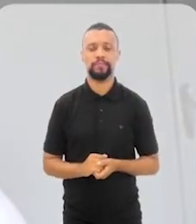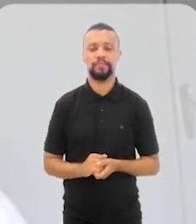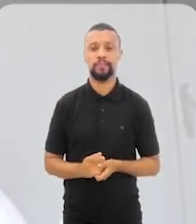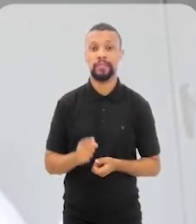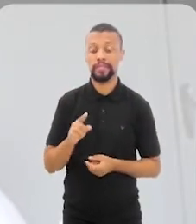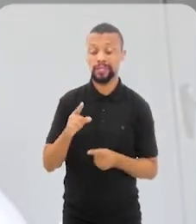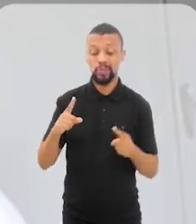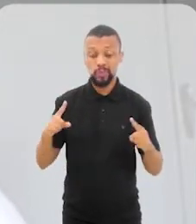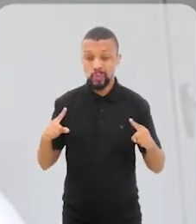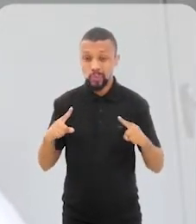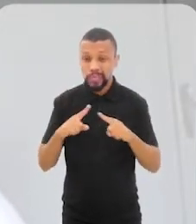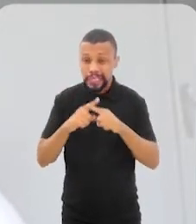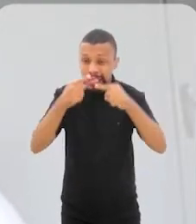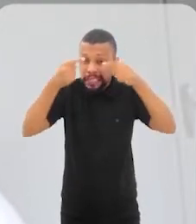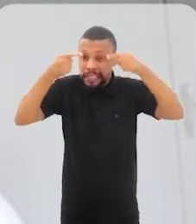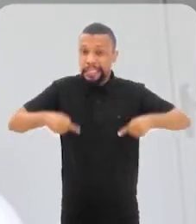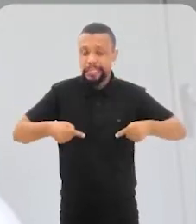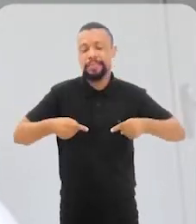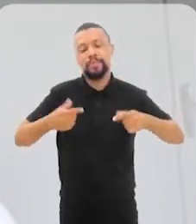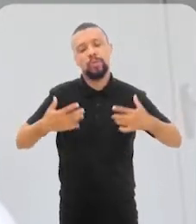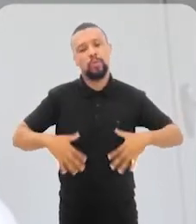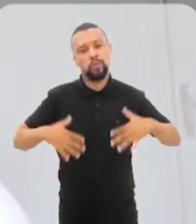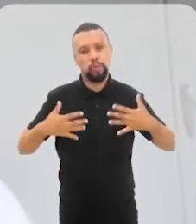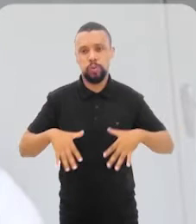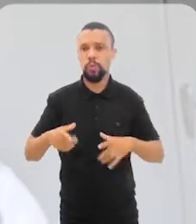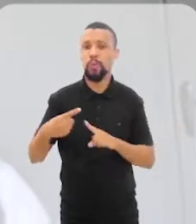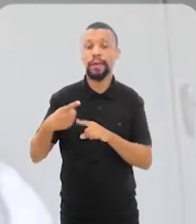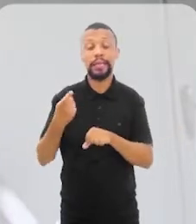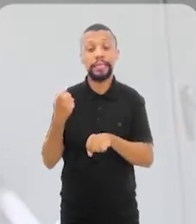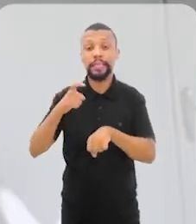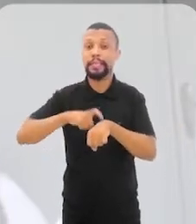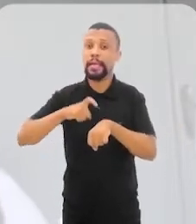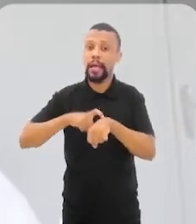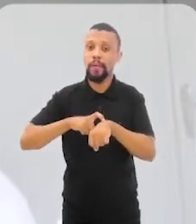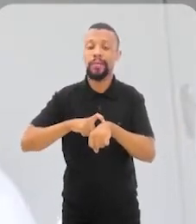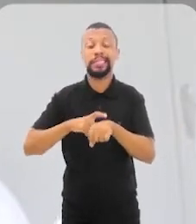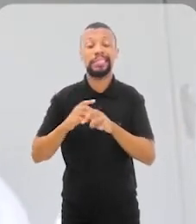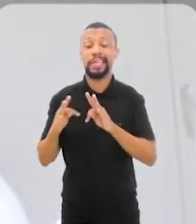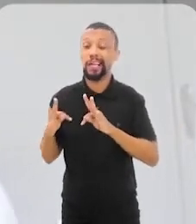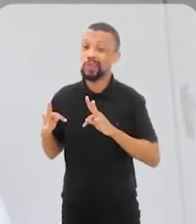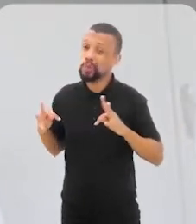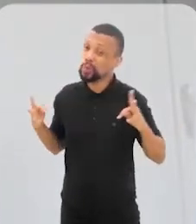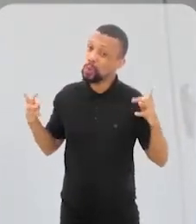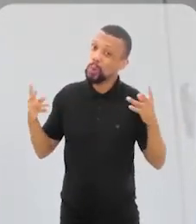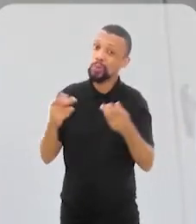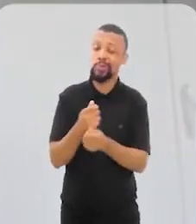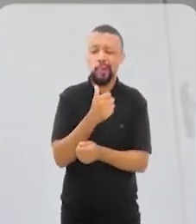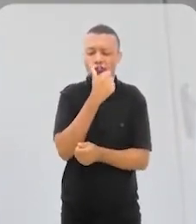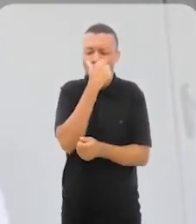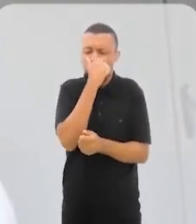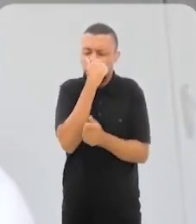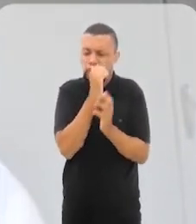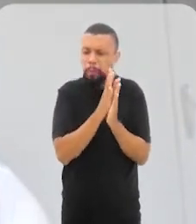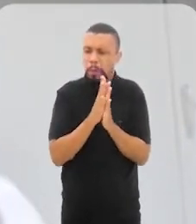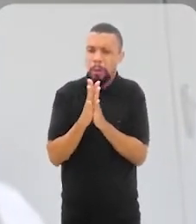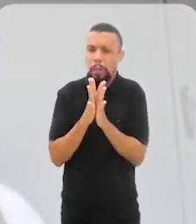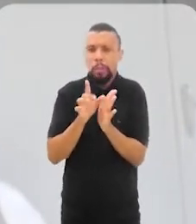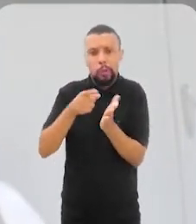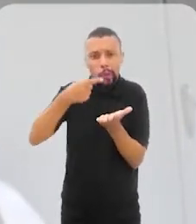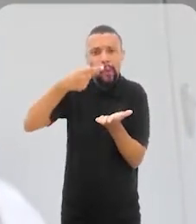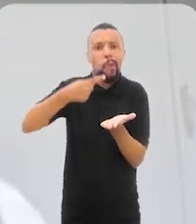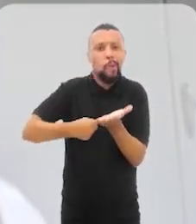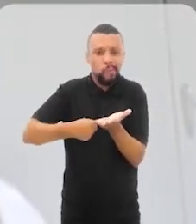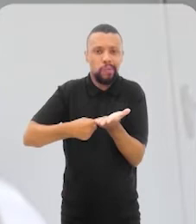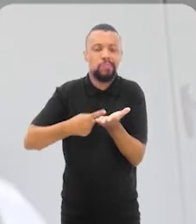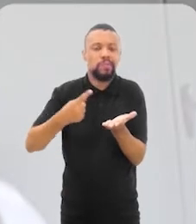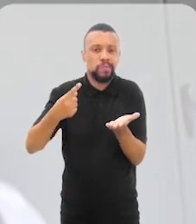Esse talvez seja o maior desafio, porque está, né, em tempos atuais, em que está todo mundo cheio de